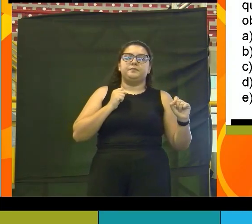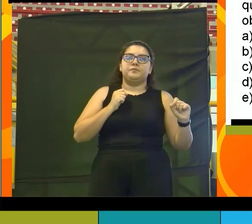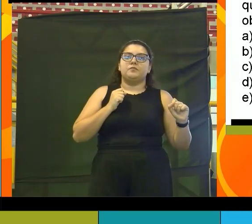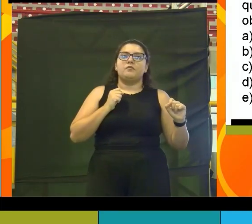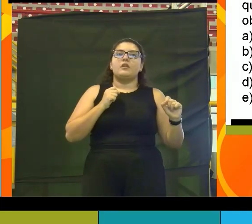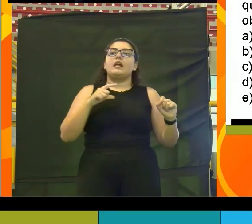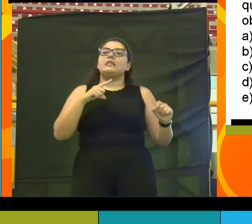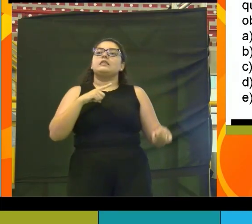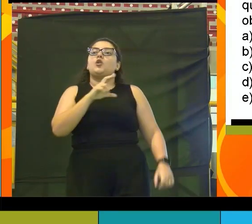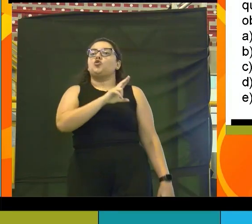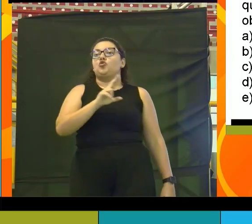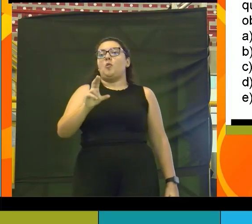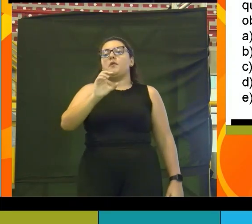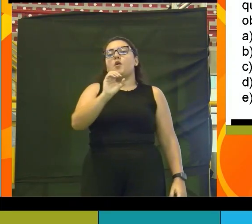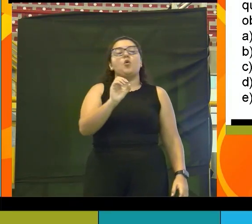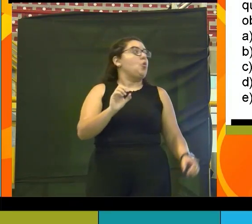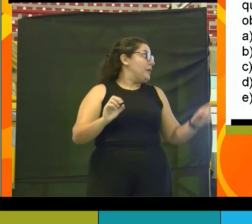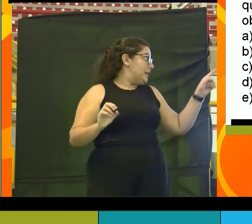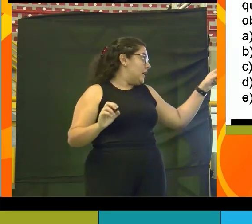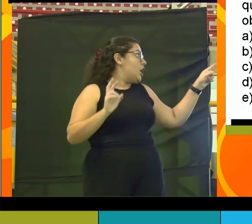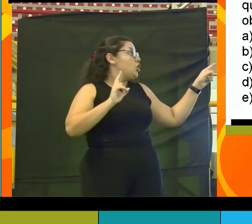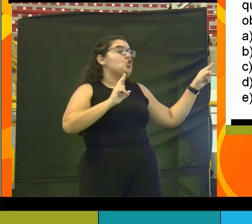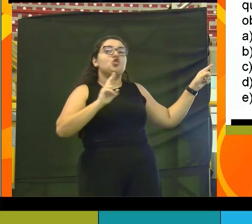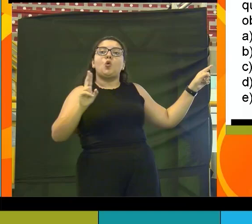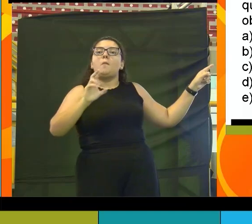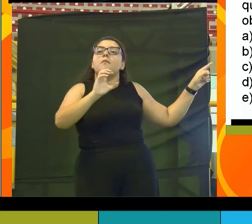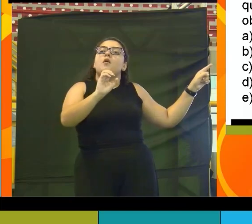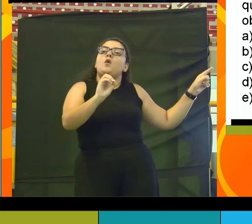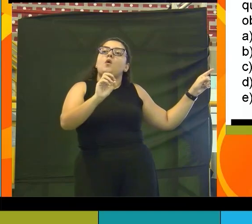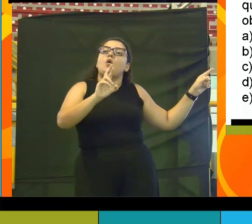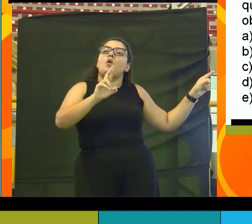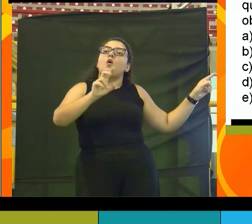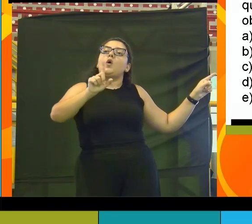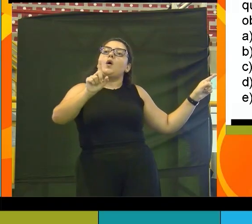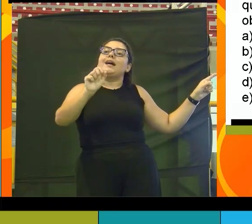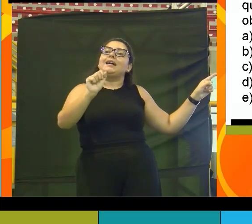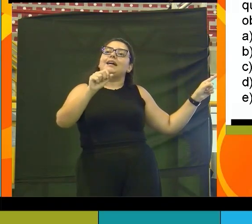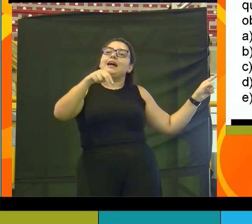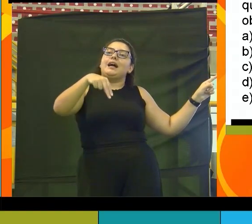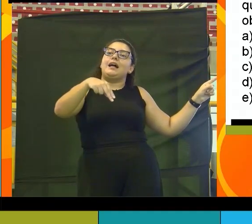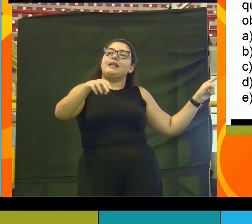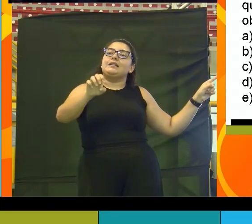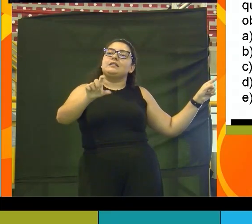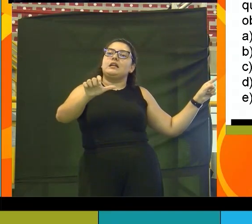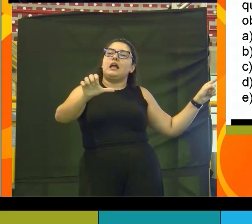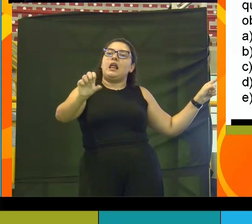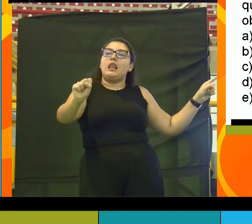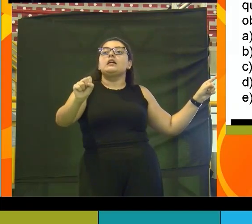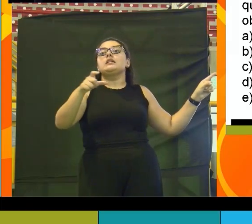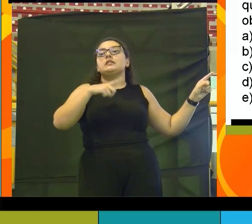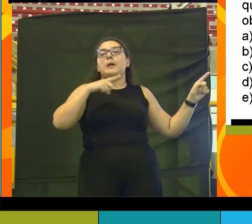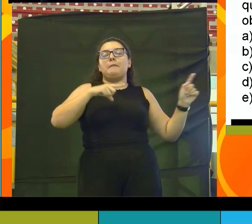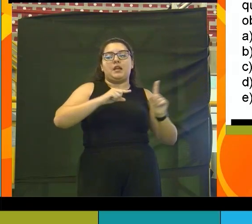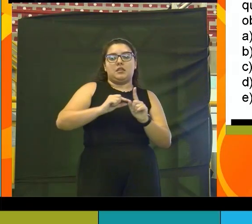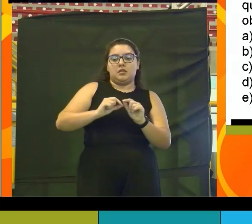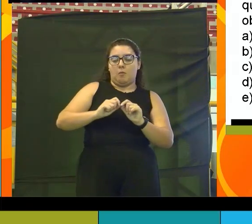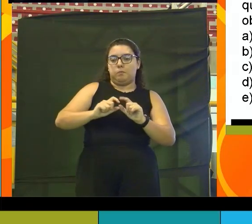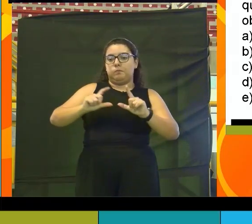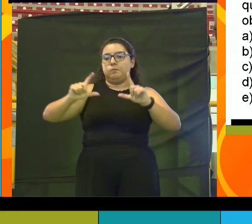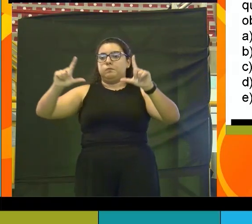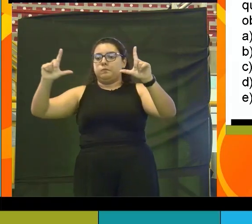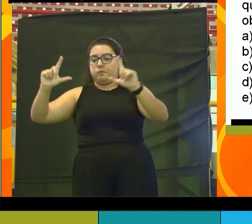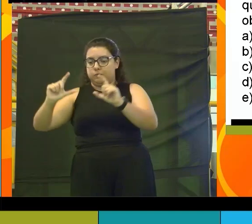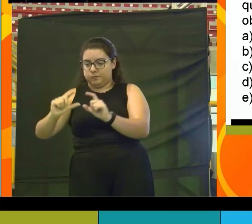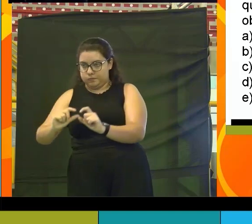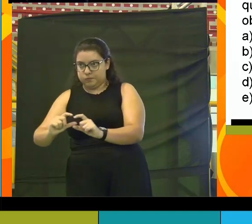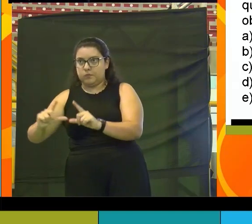as organelas e os seus respectivos tamanhos. De acordo com a questão, já dá para a gente entender